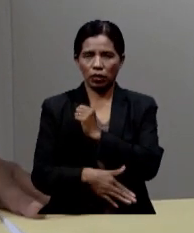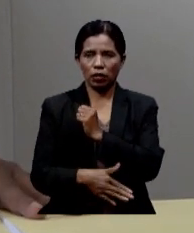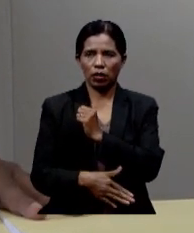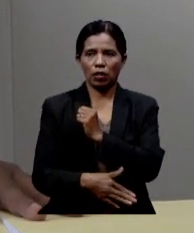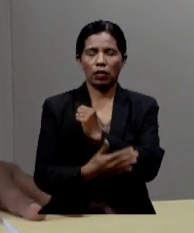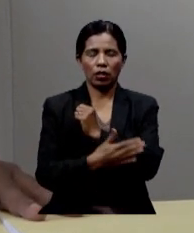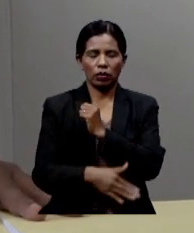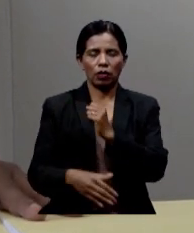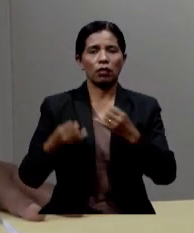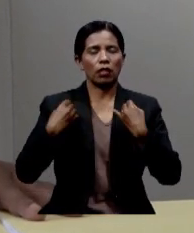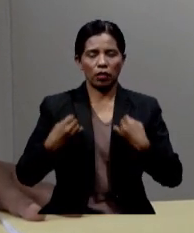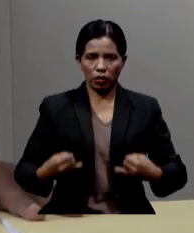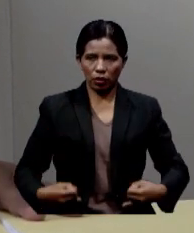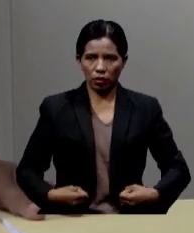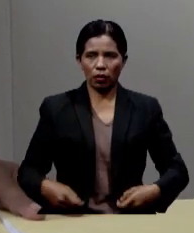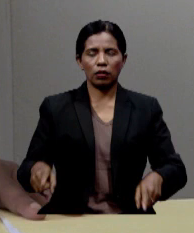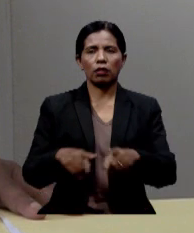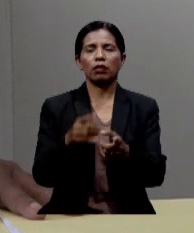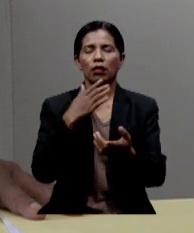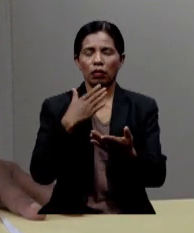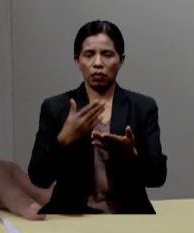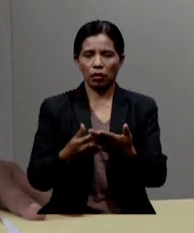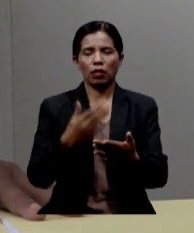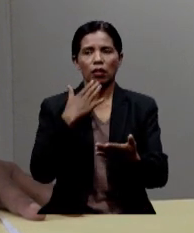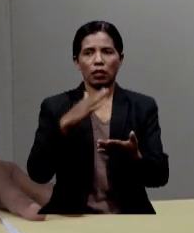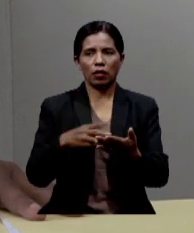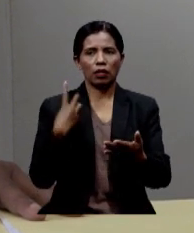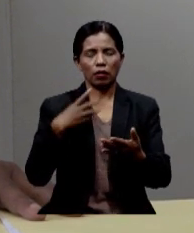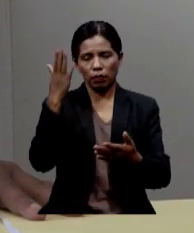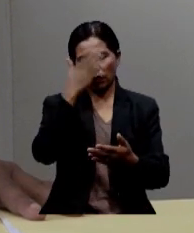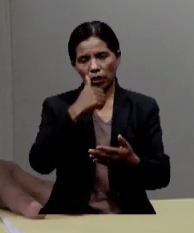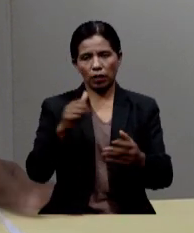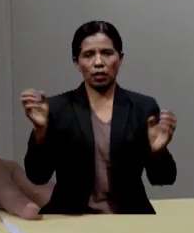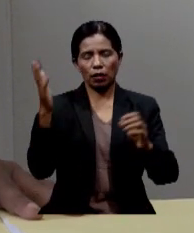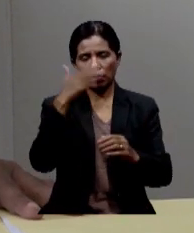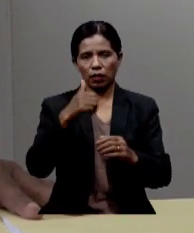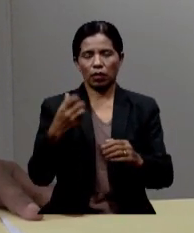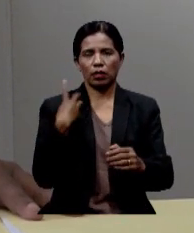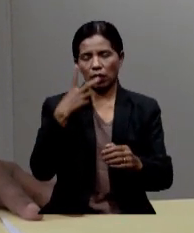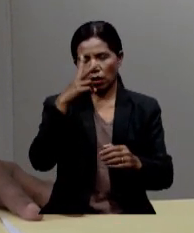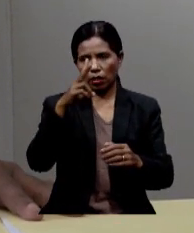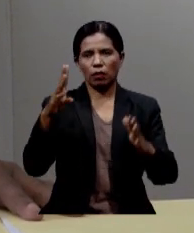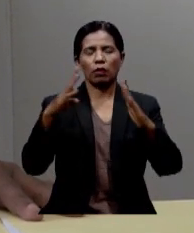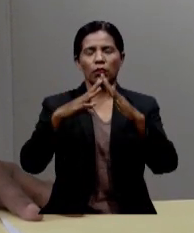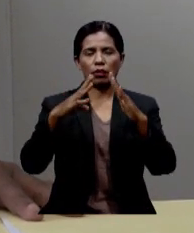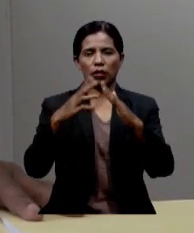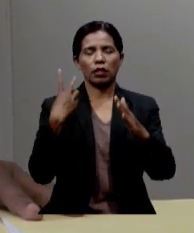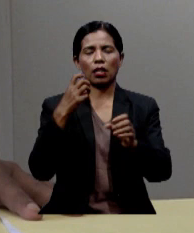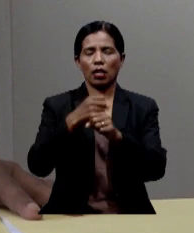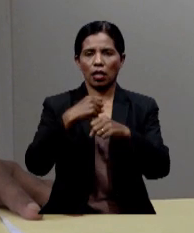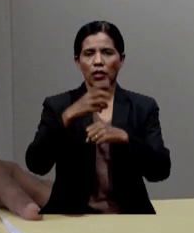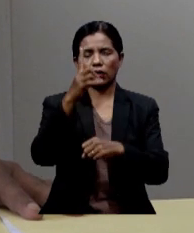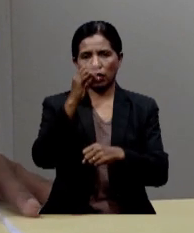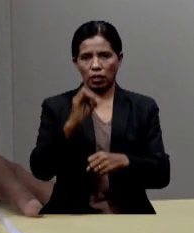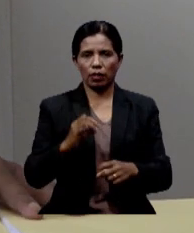nasau ini identitaris mos atau saya dia ke la dia minta la bunita nemos haremos bahaya ini ya umasir nebe makitari ya kapital